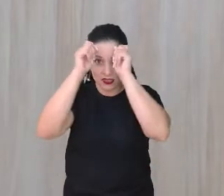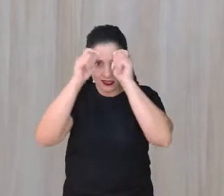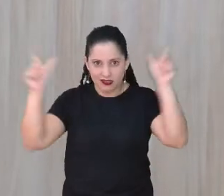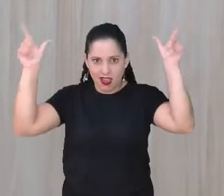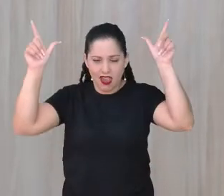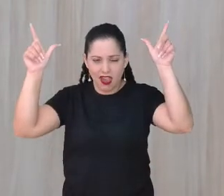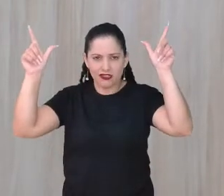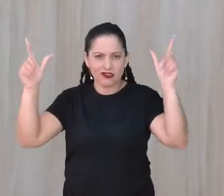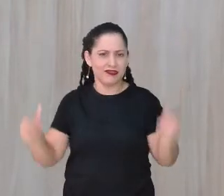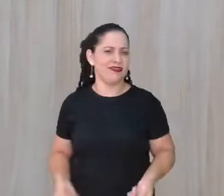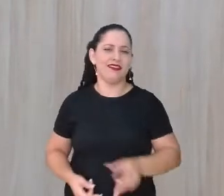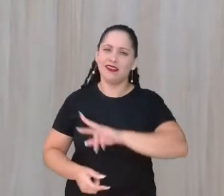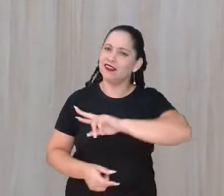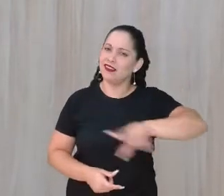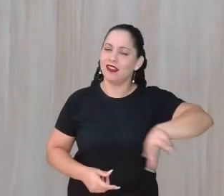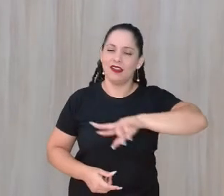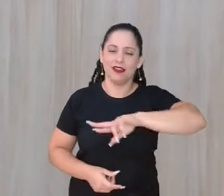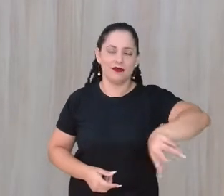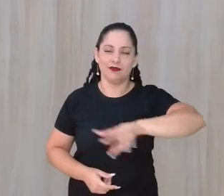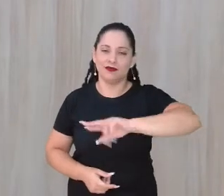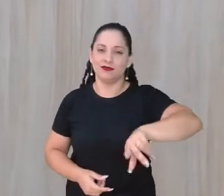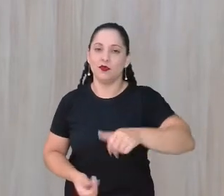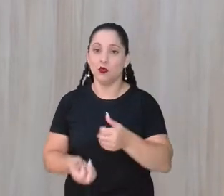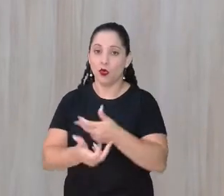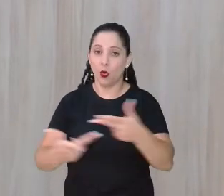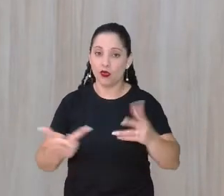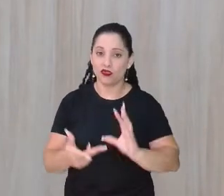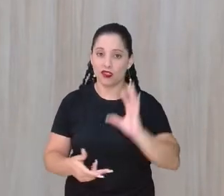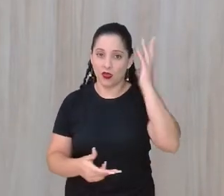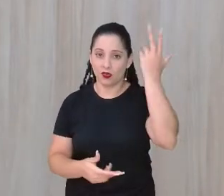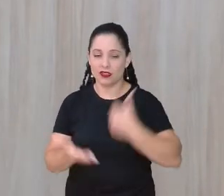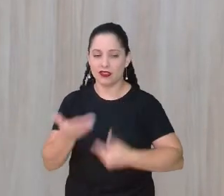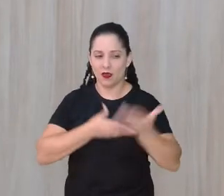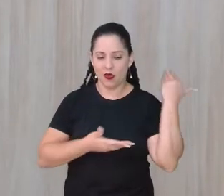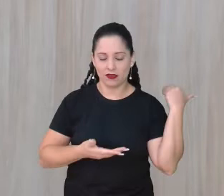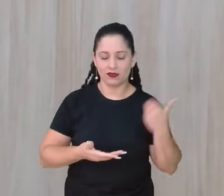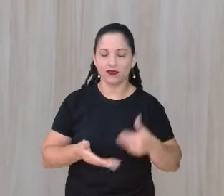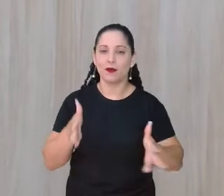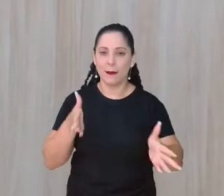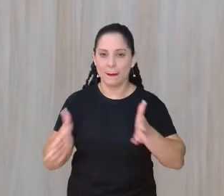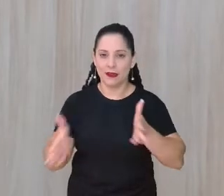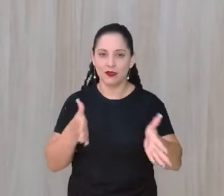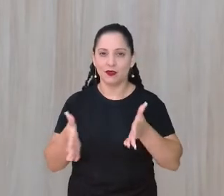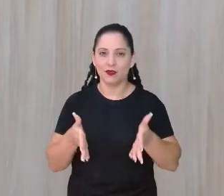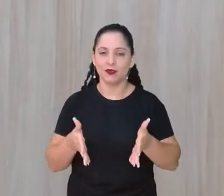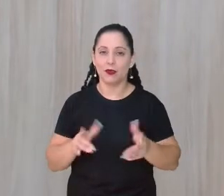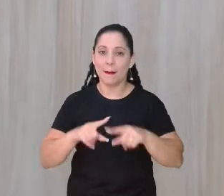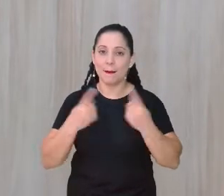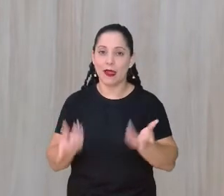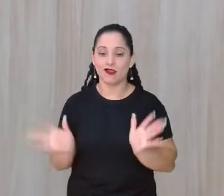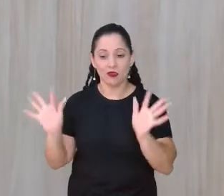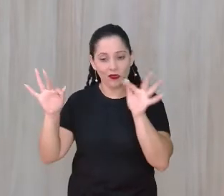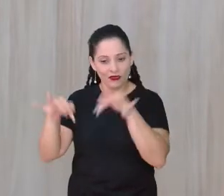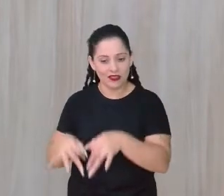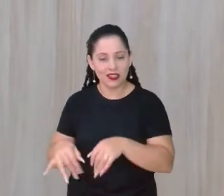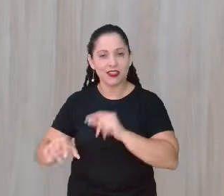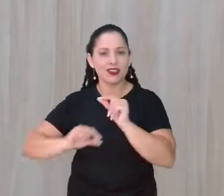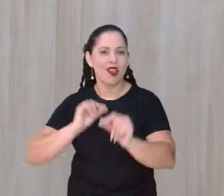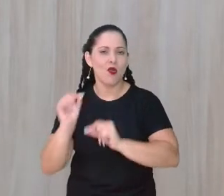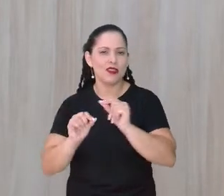né, burgueses que surgiram naquele período ali, né, da Revolução. O fim era justamente